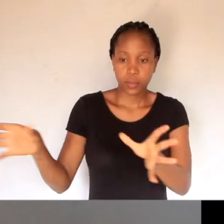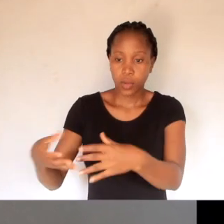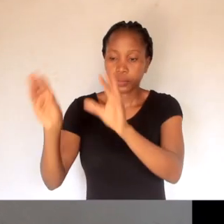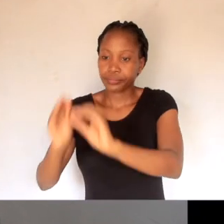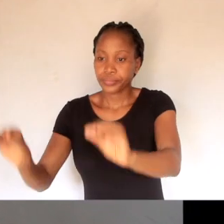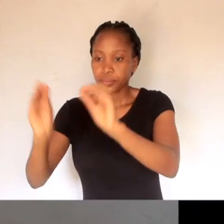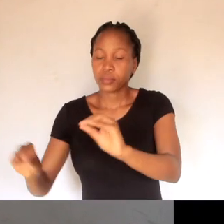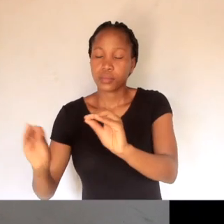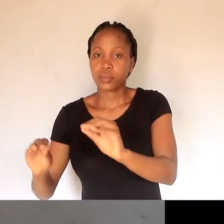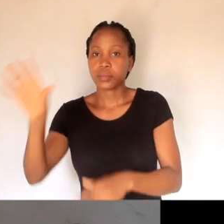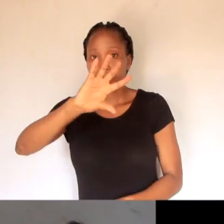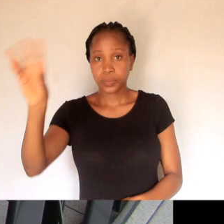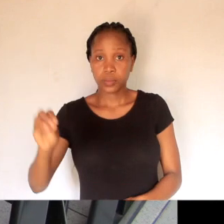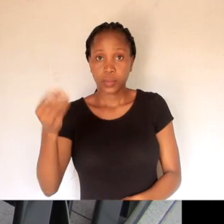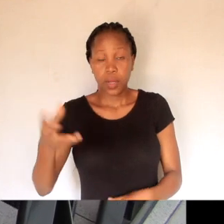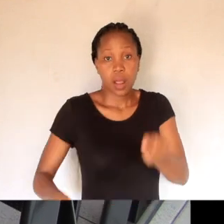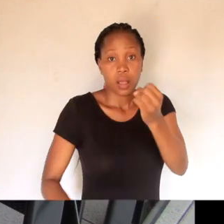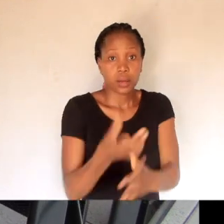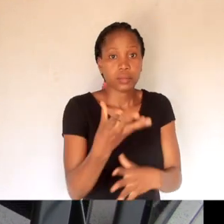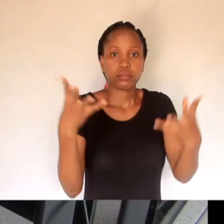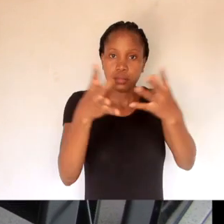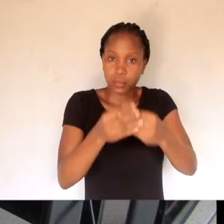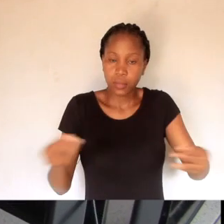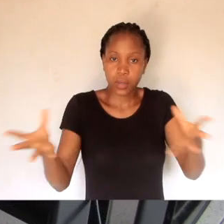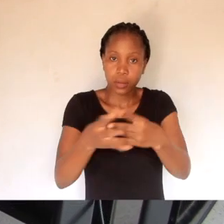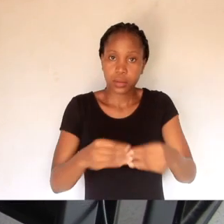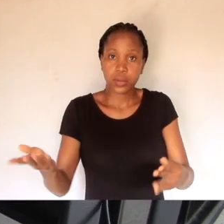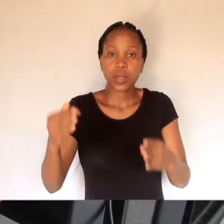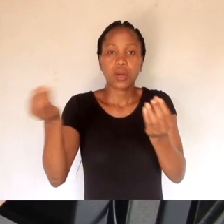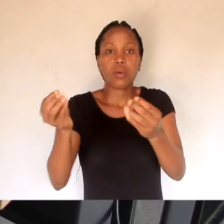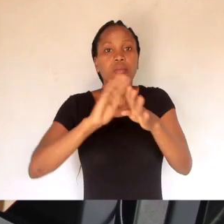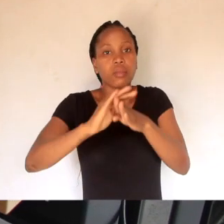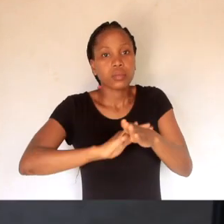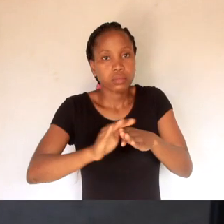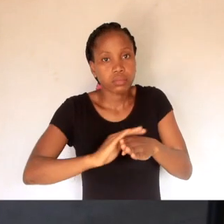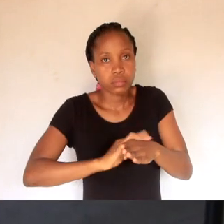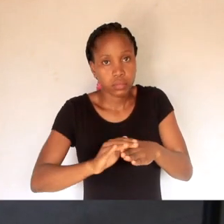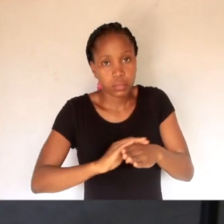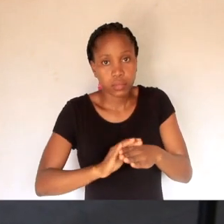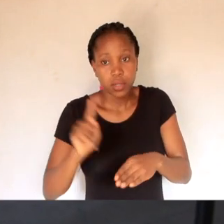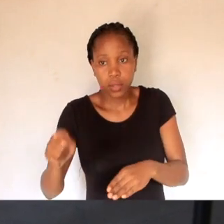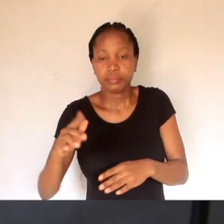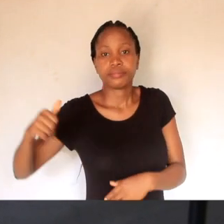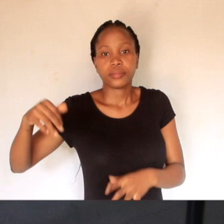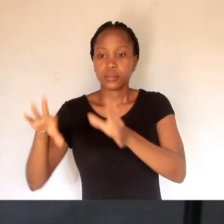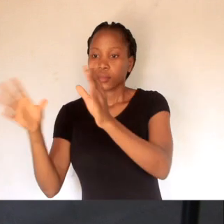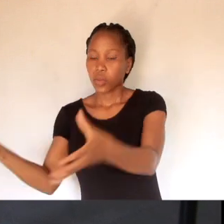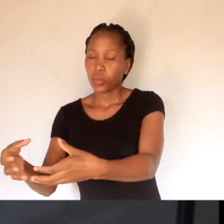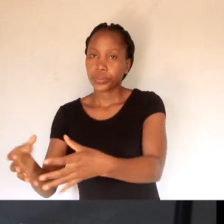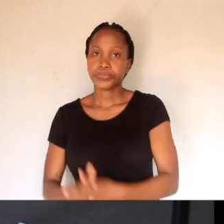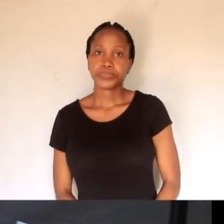em mobilizar recursos para o funcionamento pleno da rede para passar da total dependência. Nesta